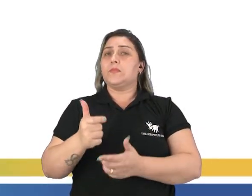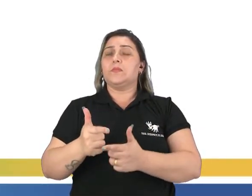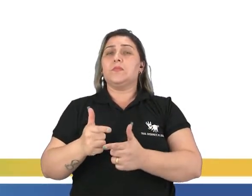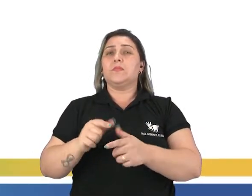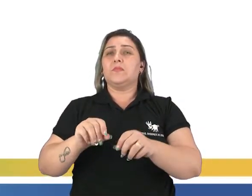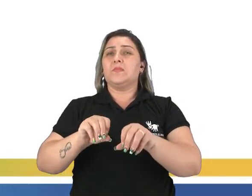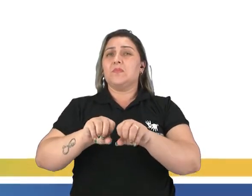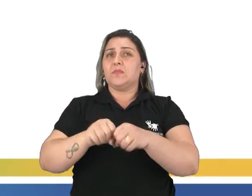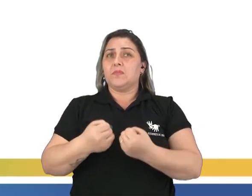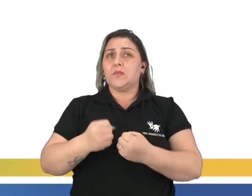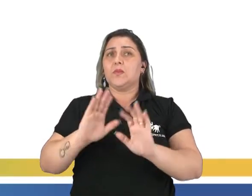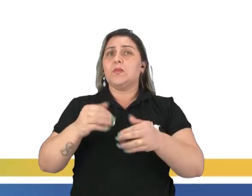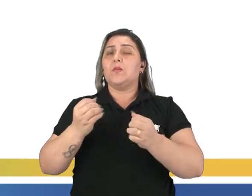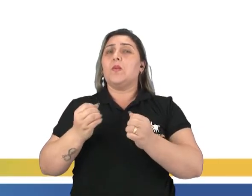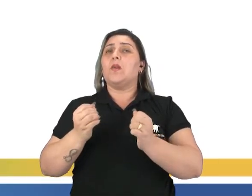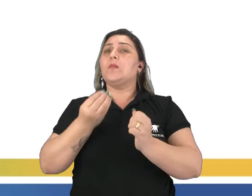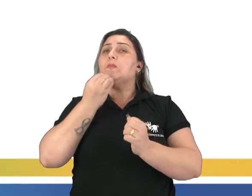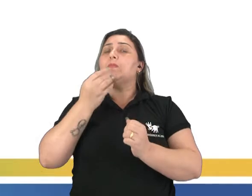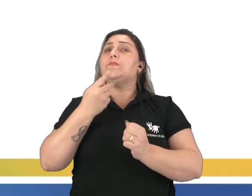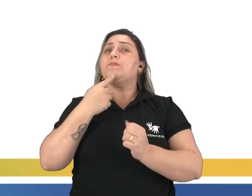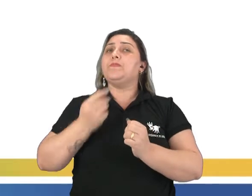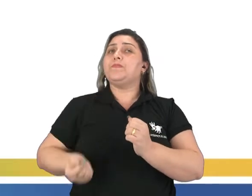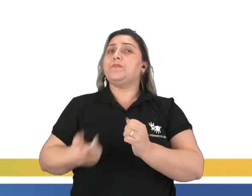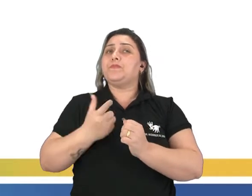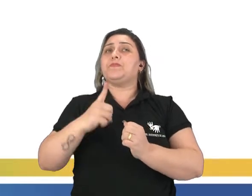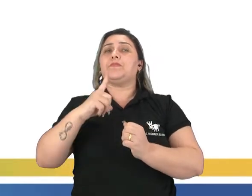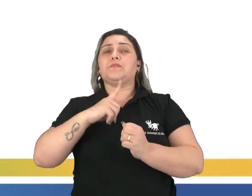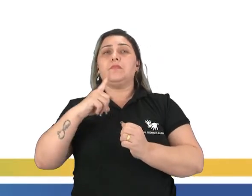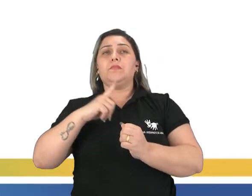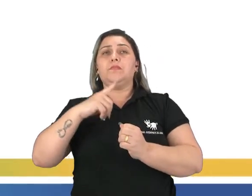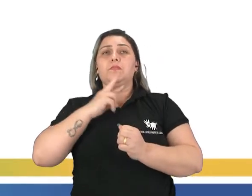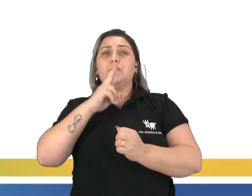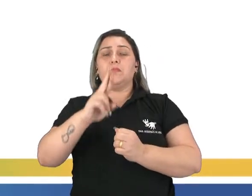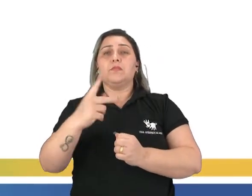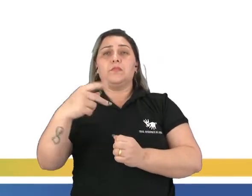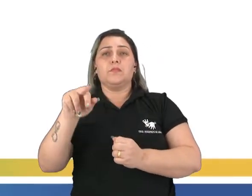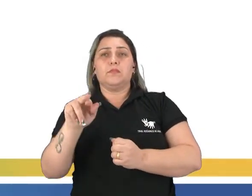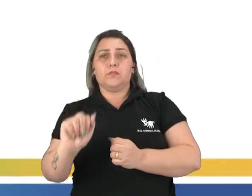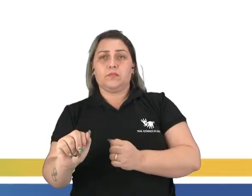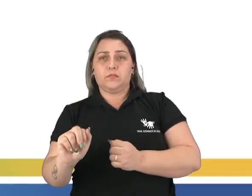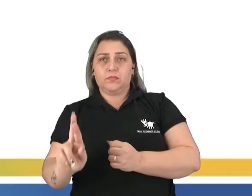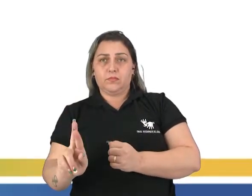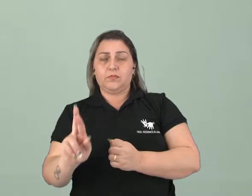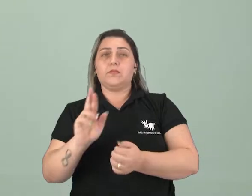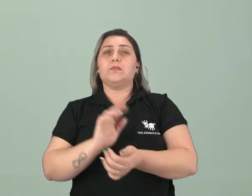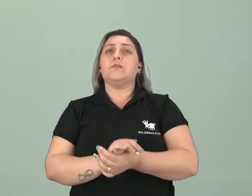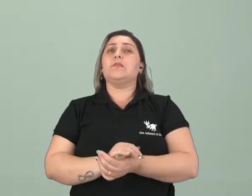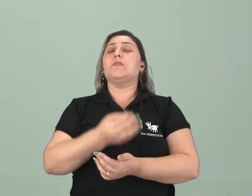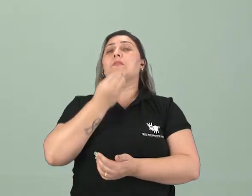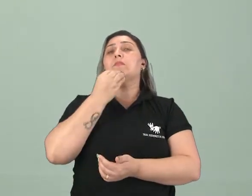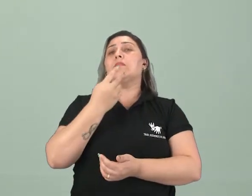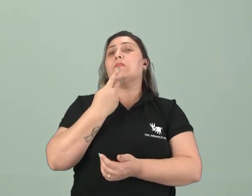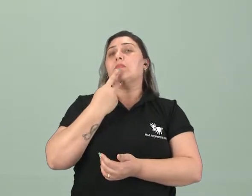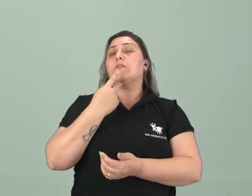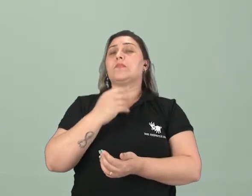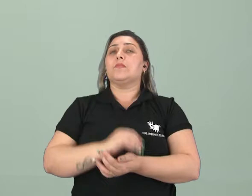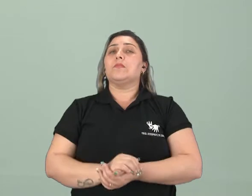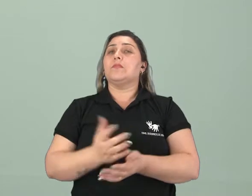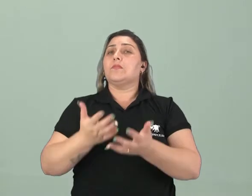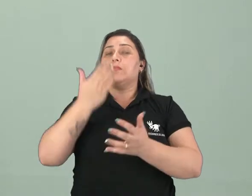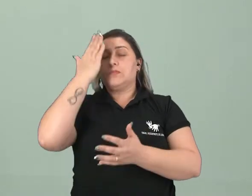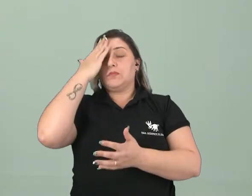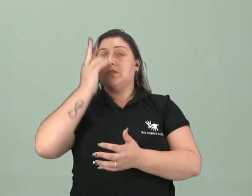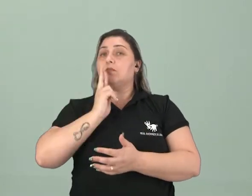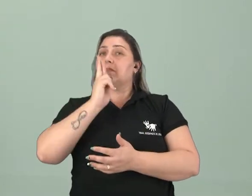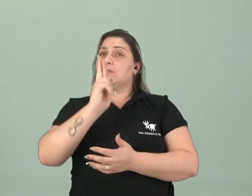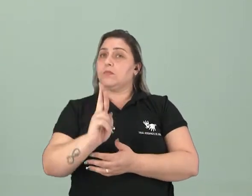é a probabilidade de jogar esse dado e nós temos resultado par? Então, essas são situações que trabalham com probabilidade. Ou seja, a gente quer saber o